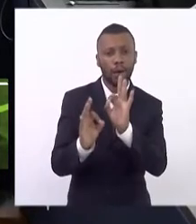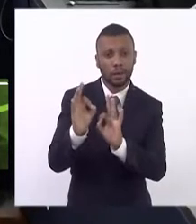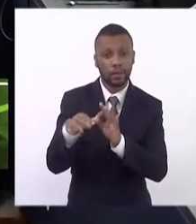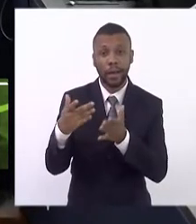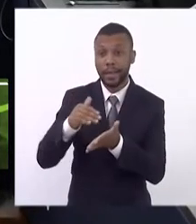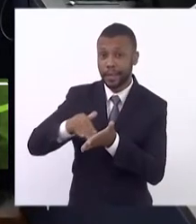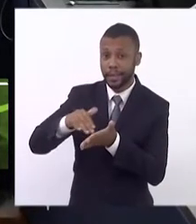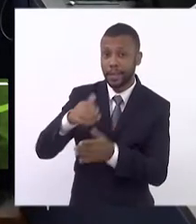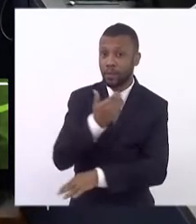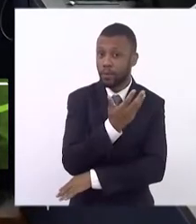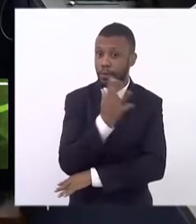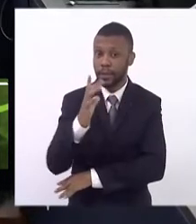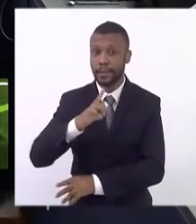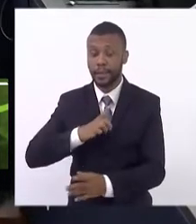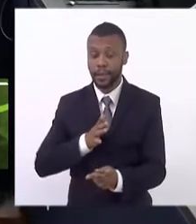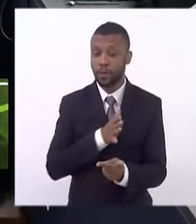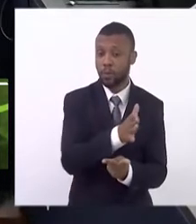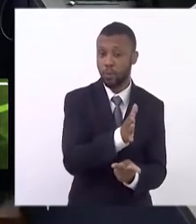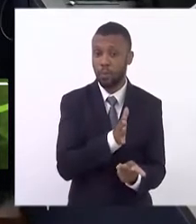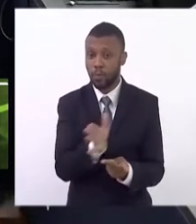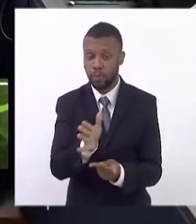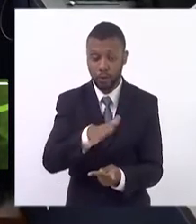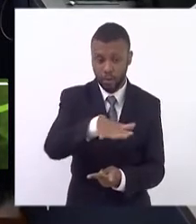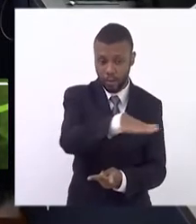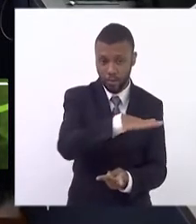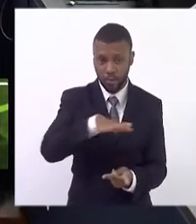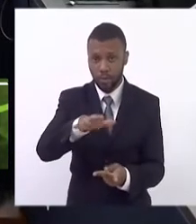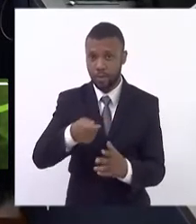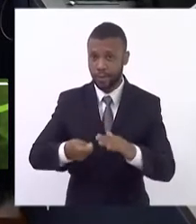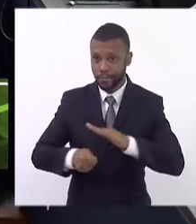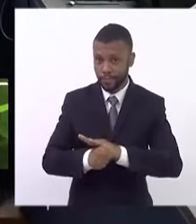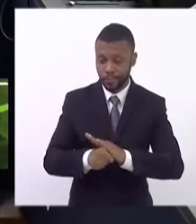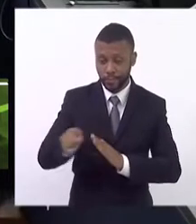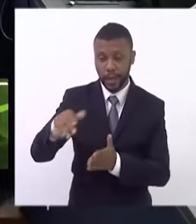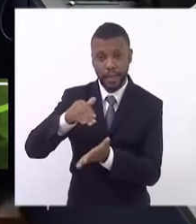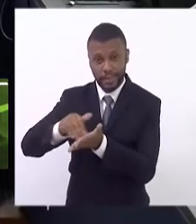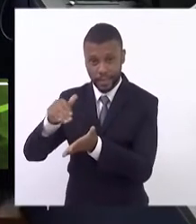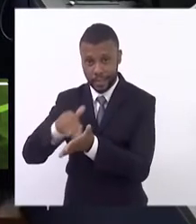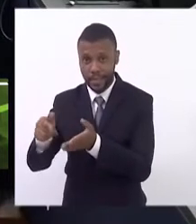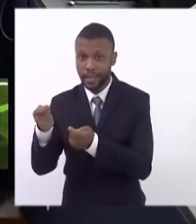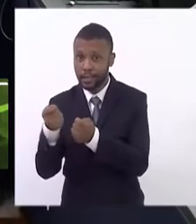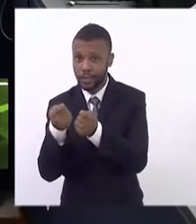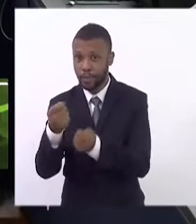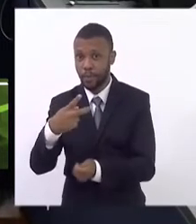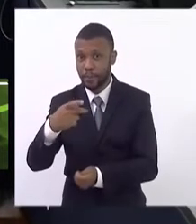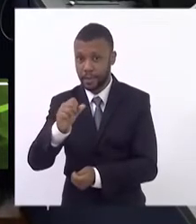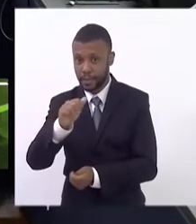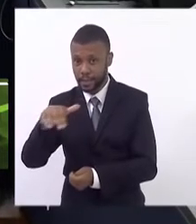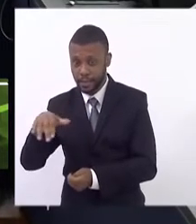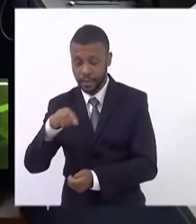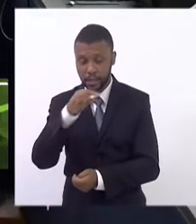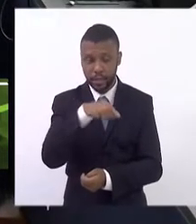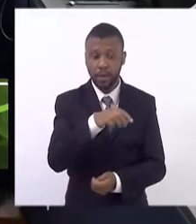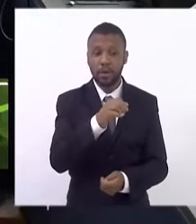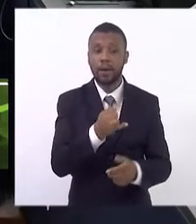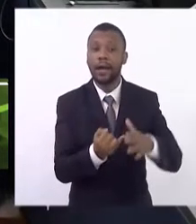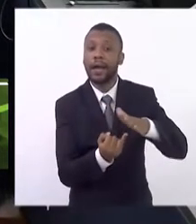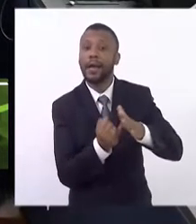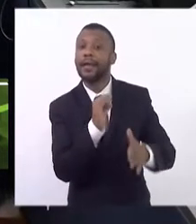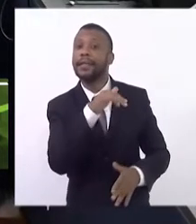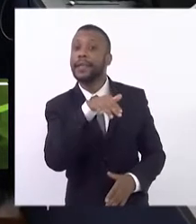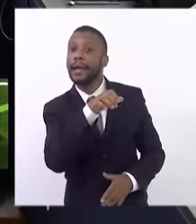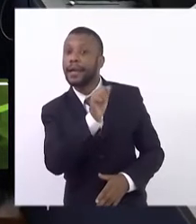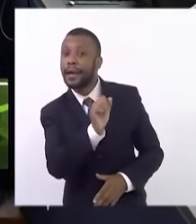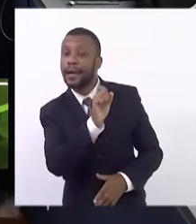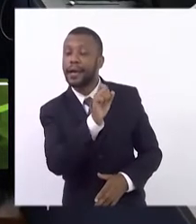fazem investimentos. Perfeito. A Secretaria em si, gerindo o PSAM, e o INEA naquilo que é específico